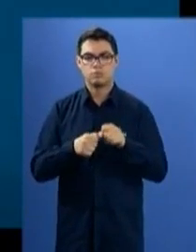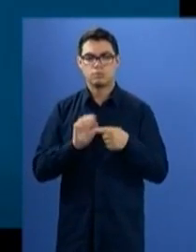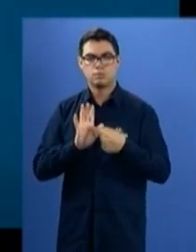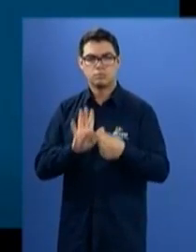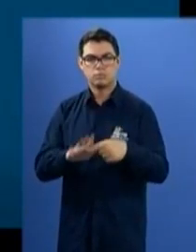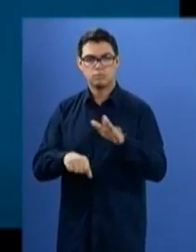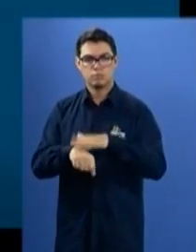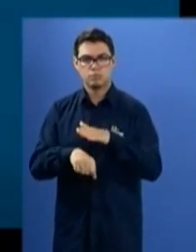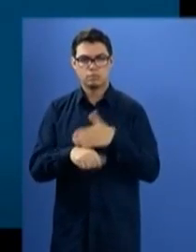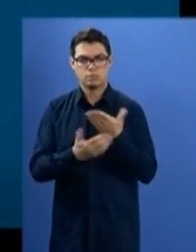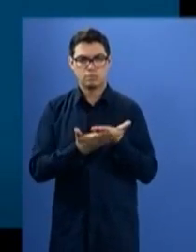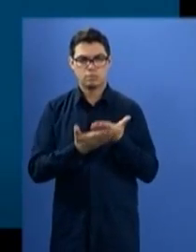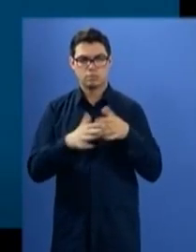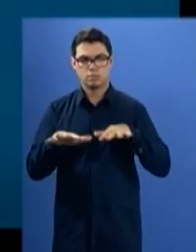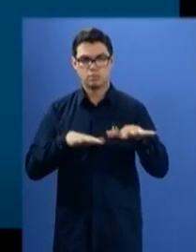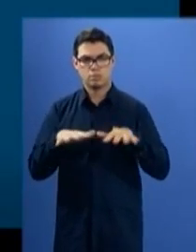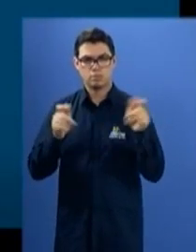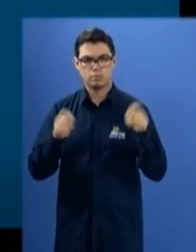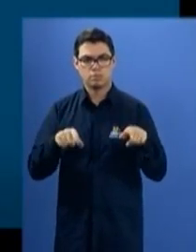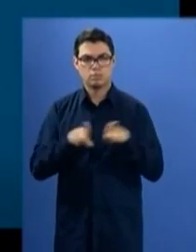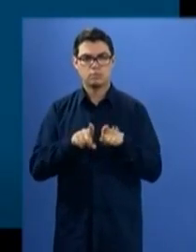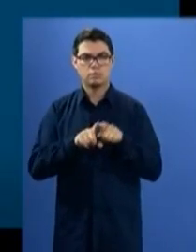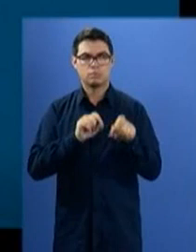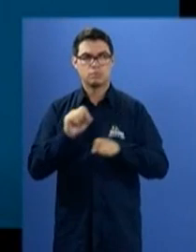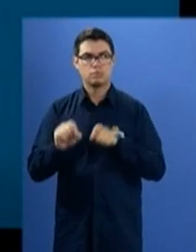de tempos e de movimentos,